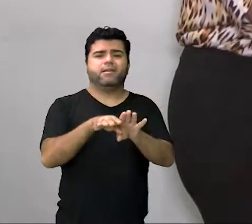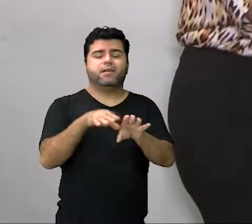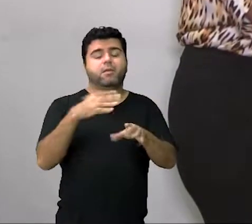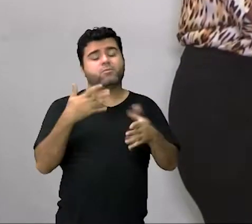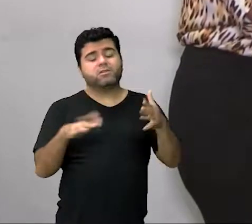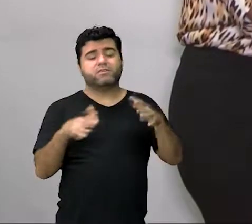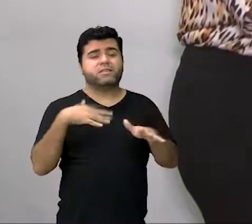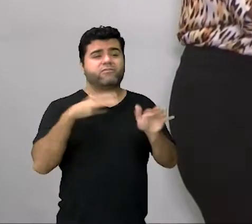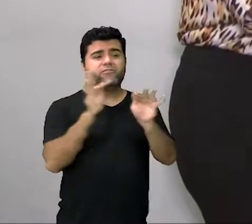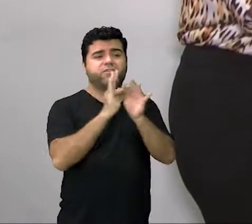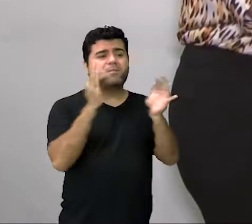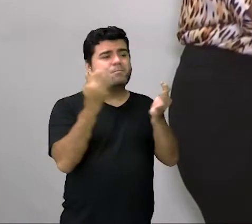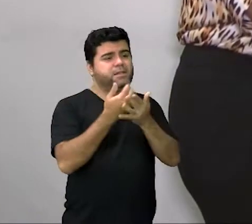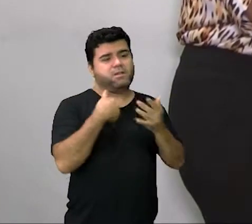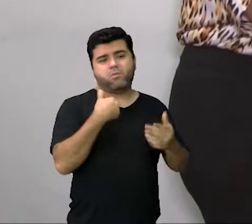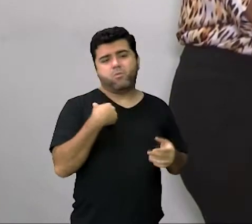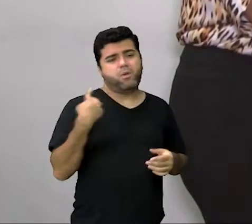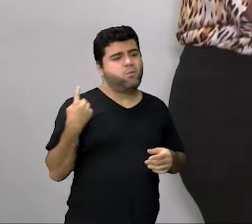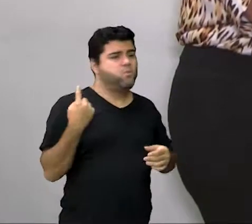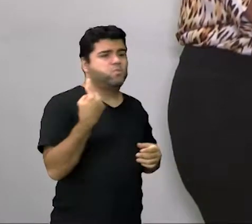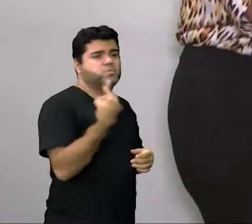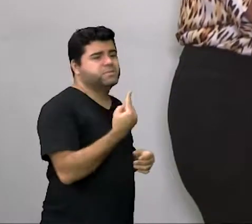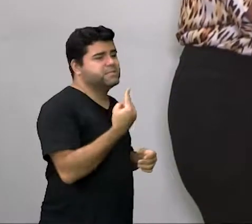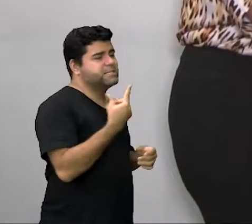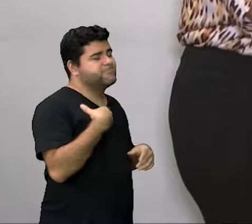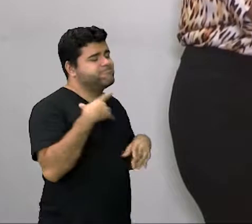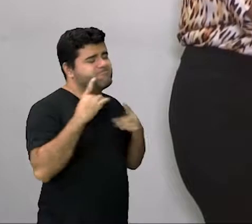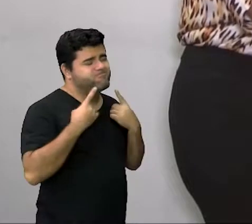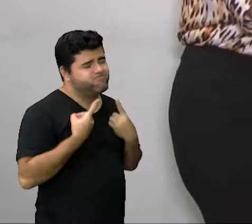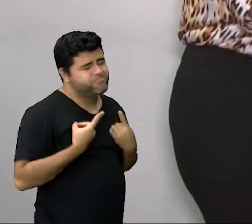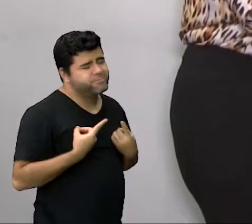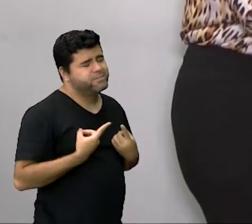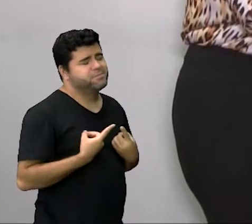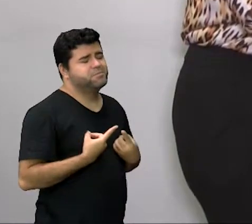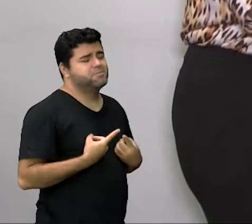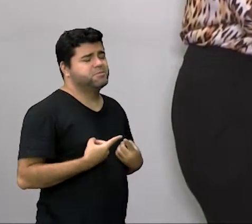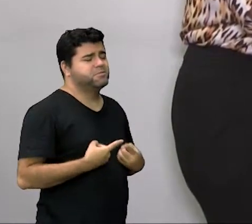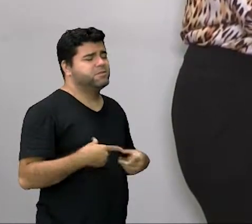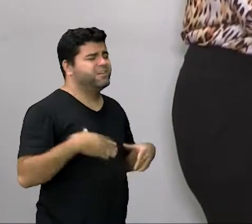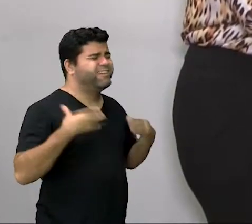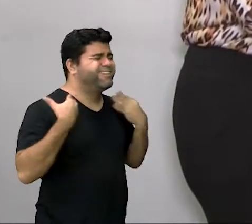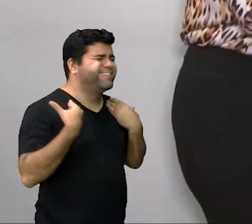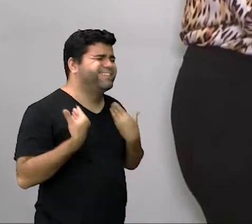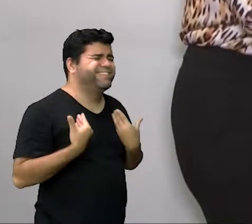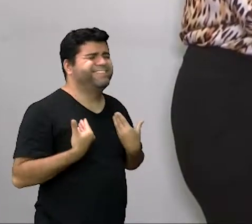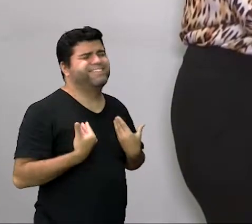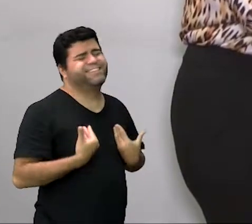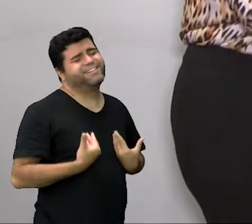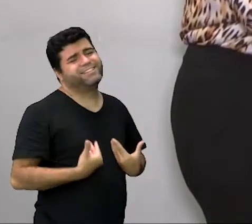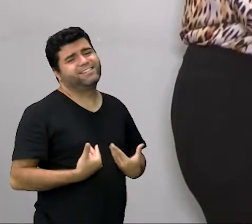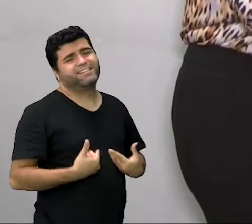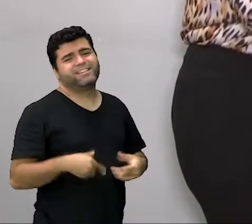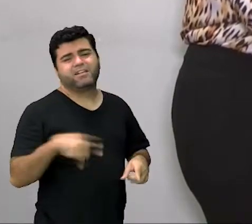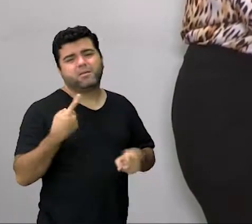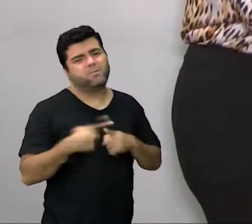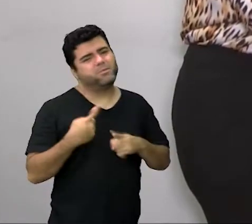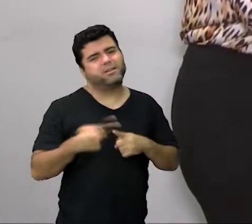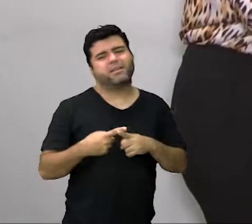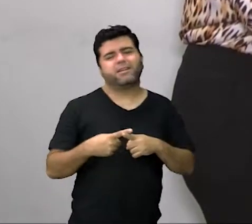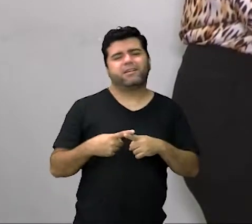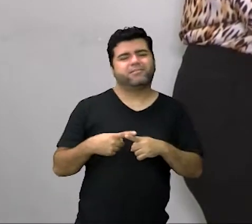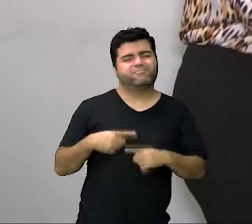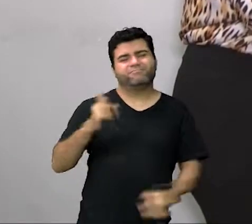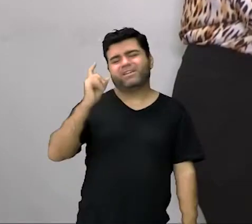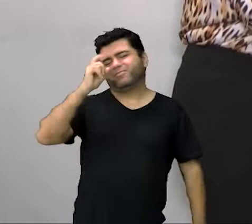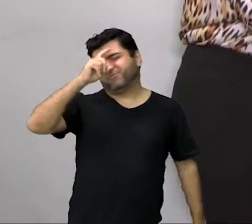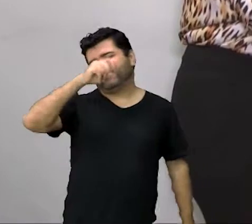chega ali, como eu, né? É deprimida, cansada, porque... Não é fácil a vida